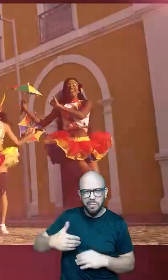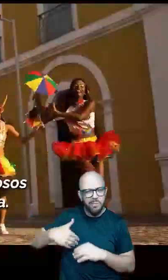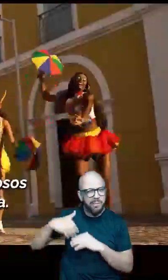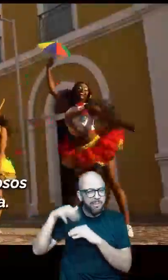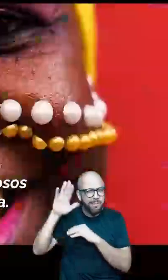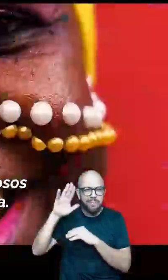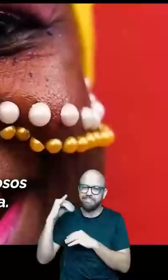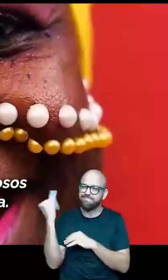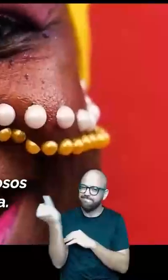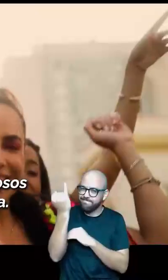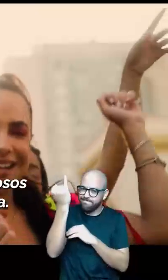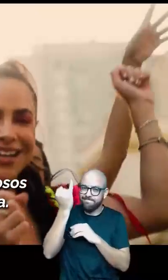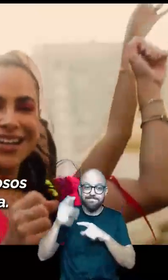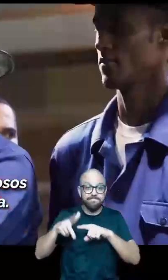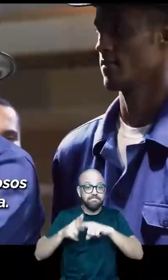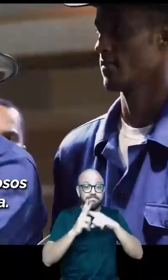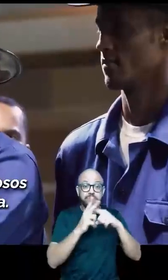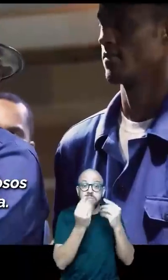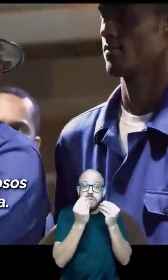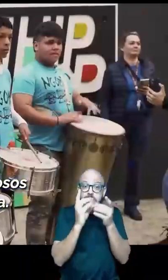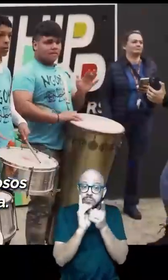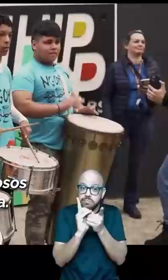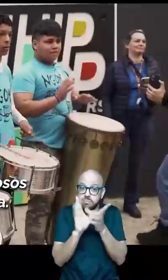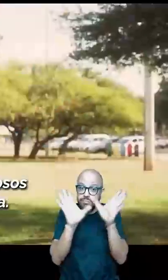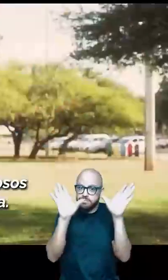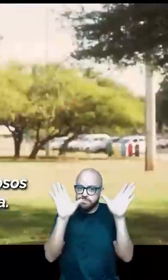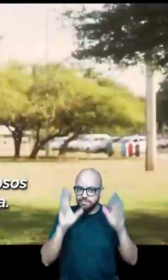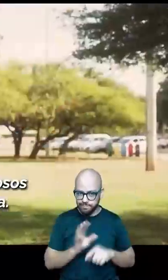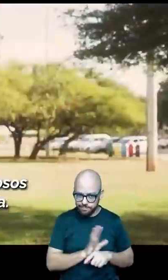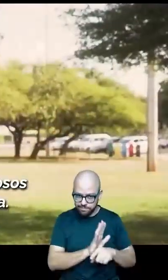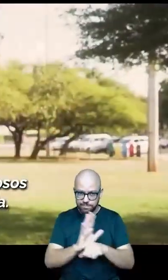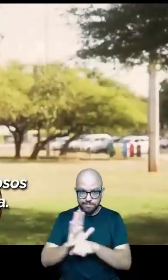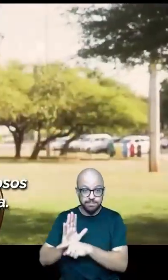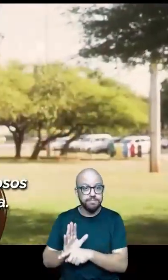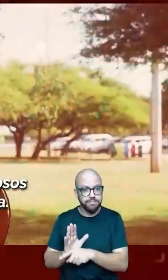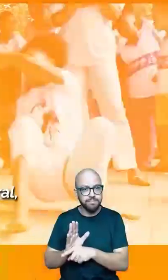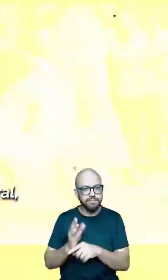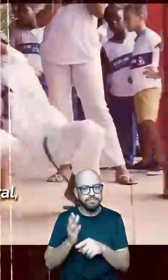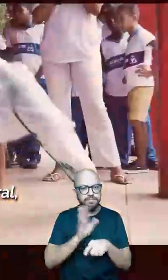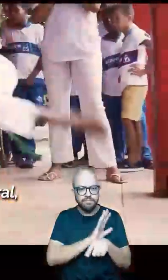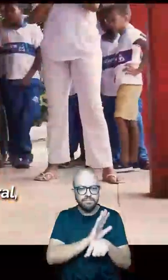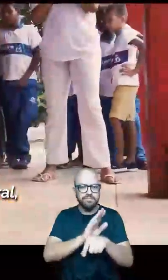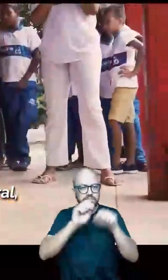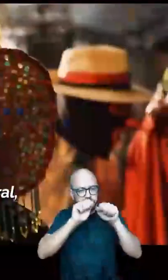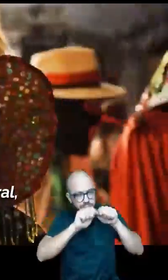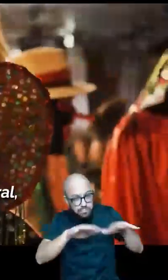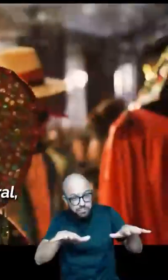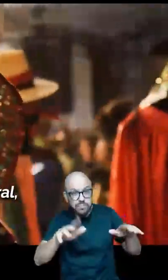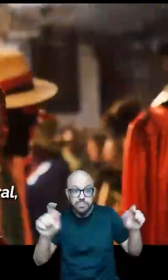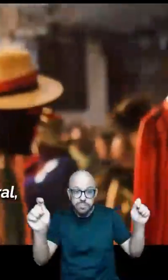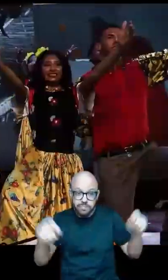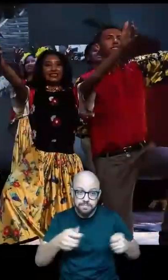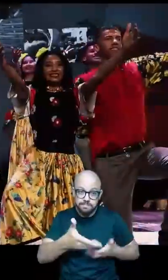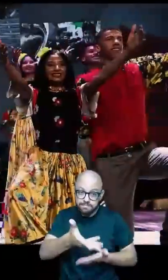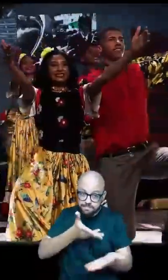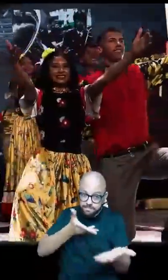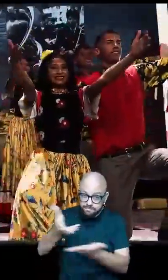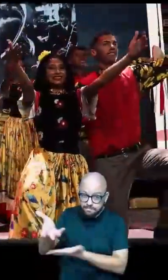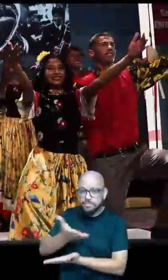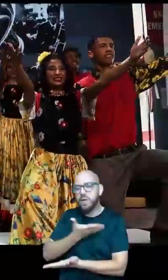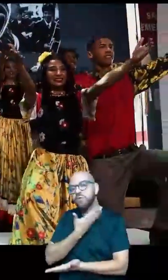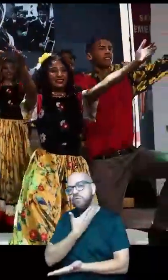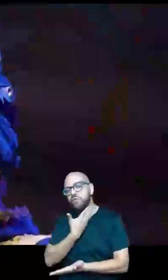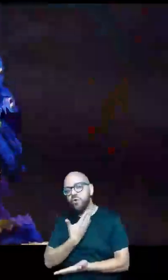cultural. A cultura é um dos mais preciosos instrumentos de democracia. É um canal de expressão plural que permite